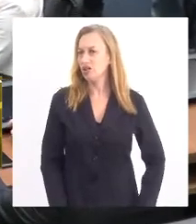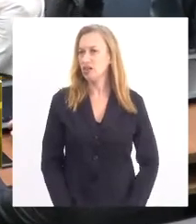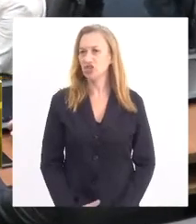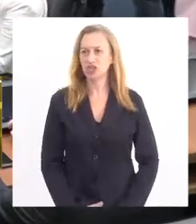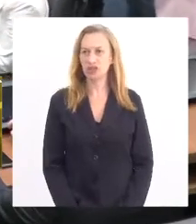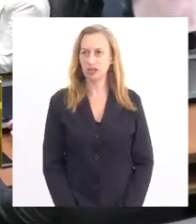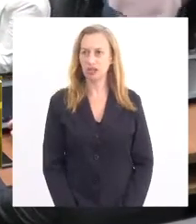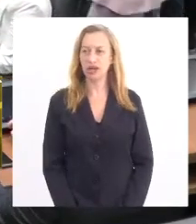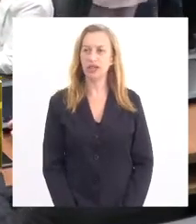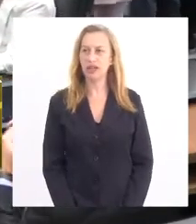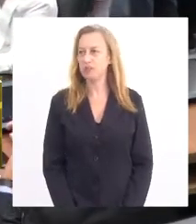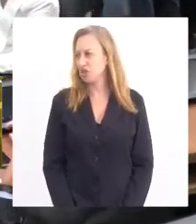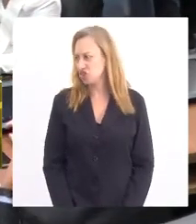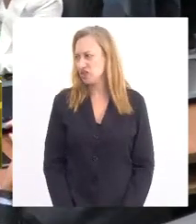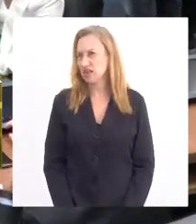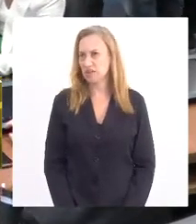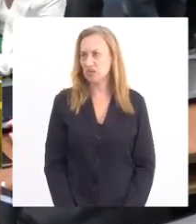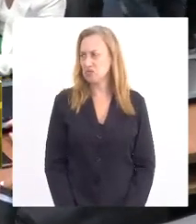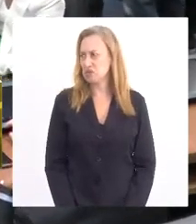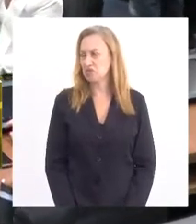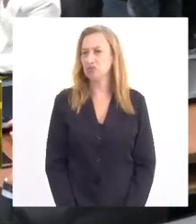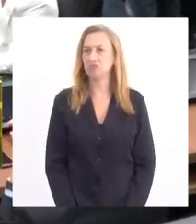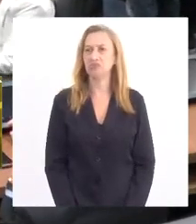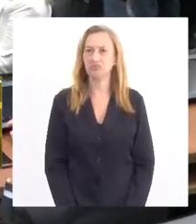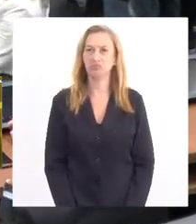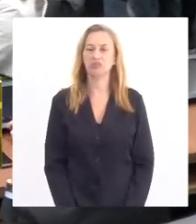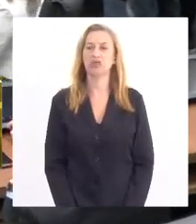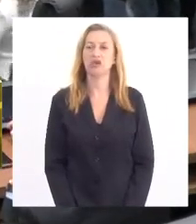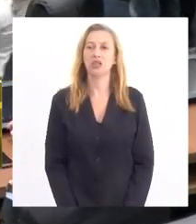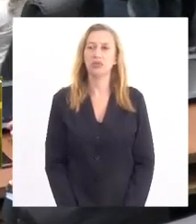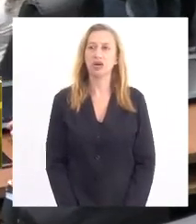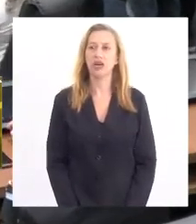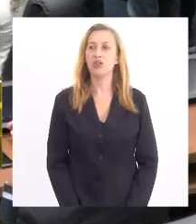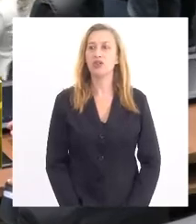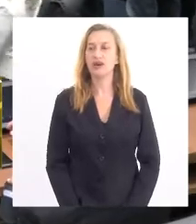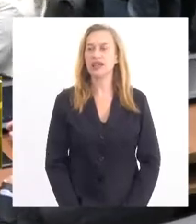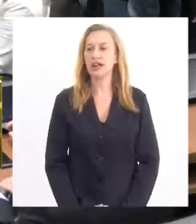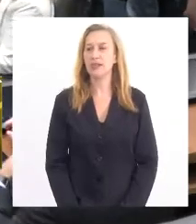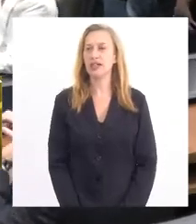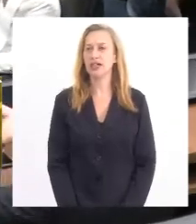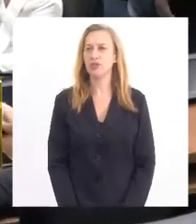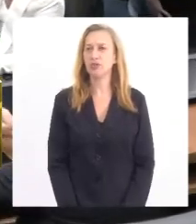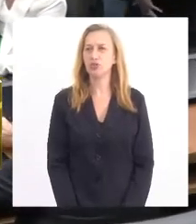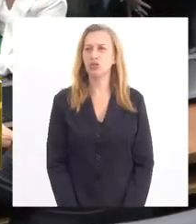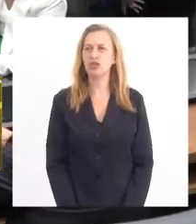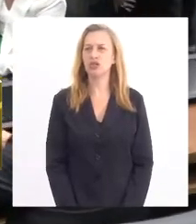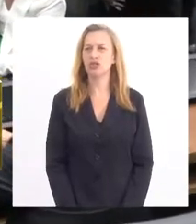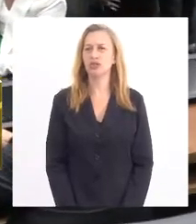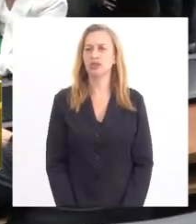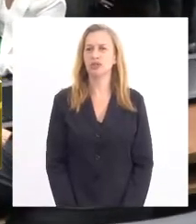E aí E aí G1